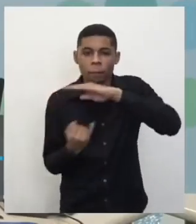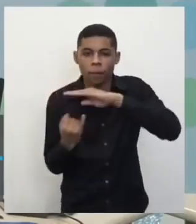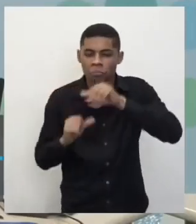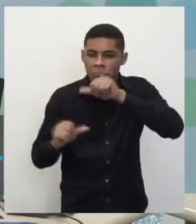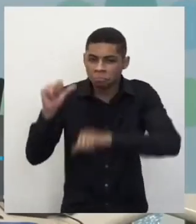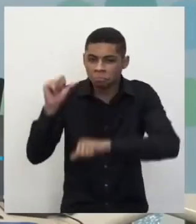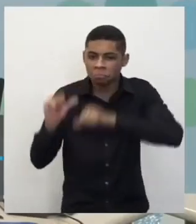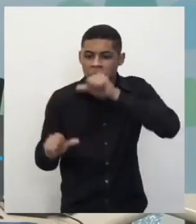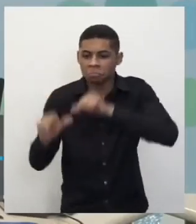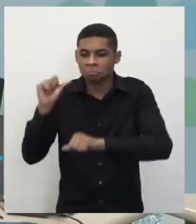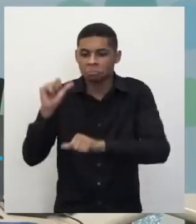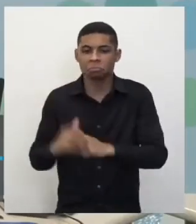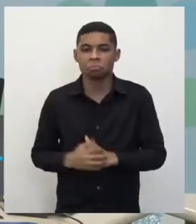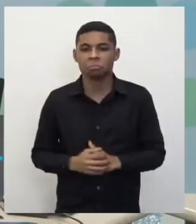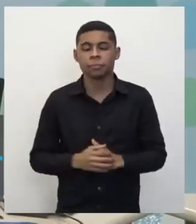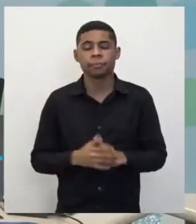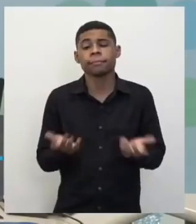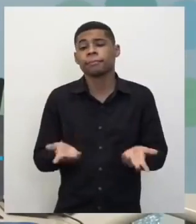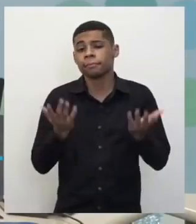Andréia?